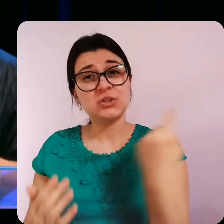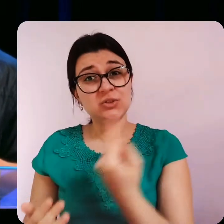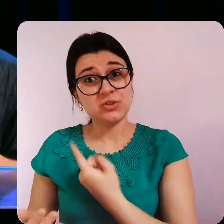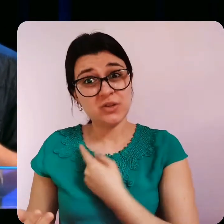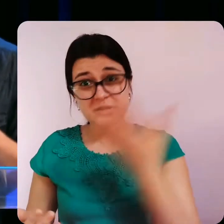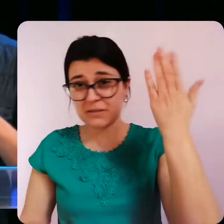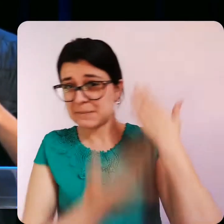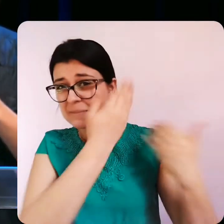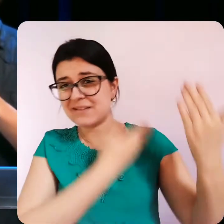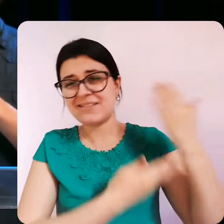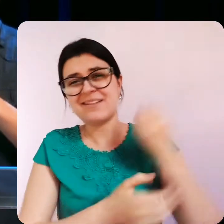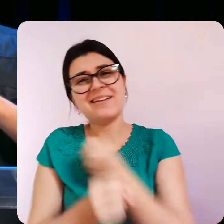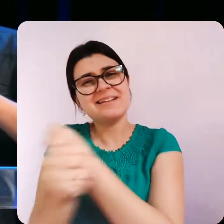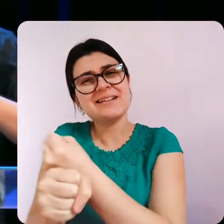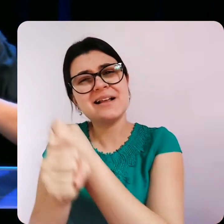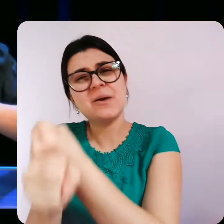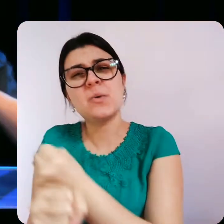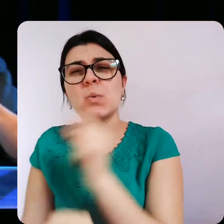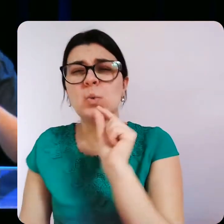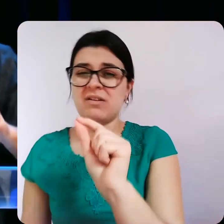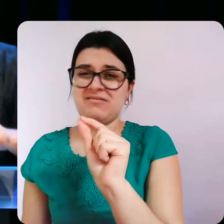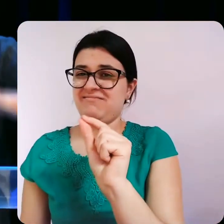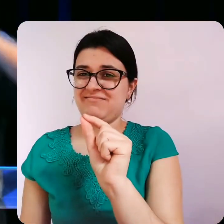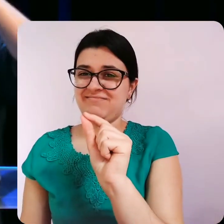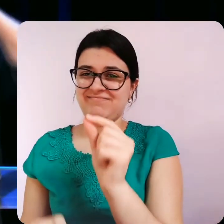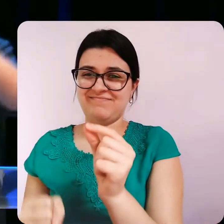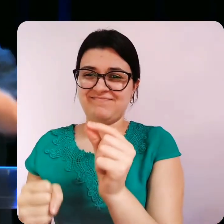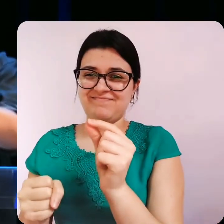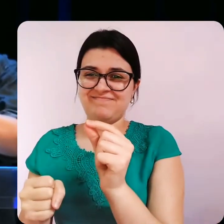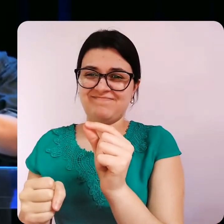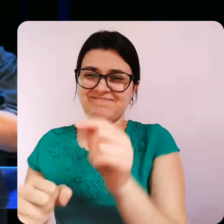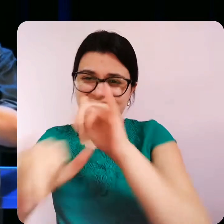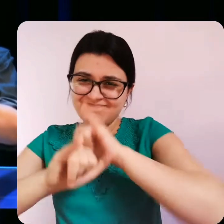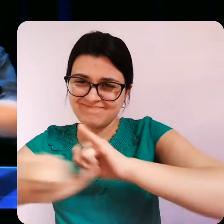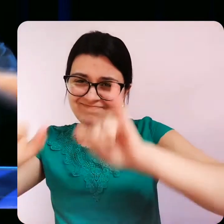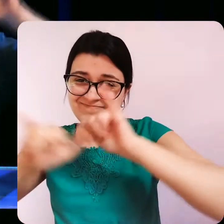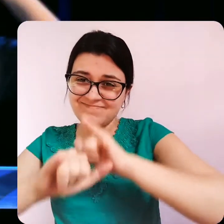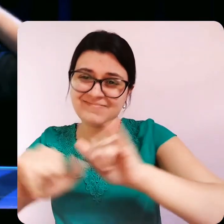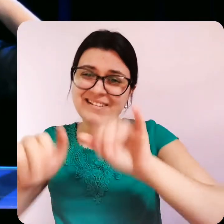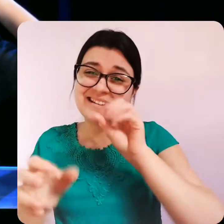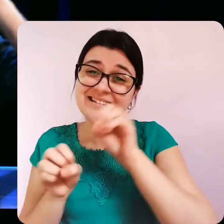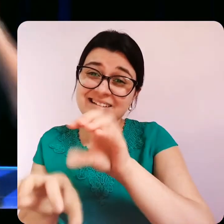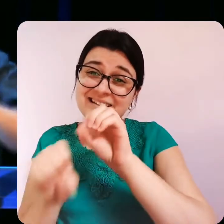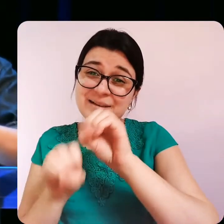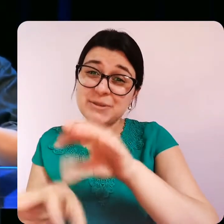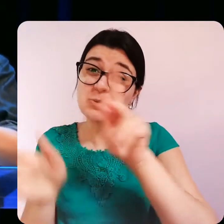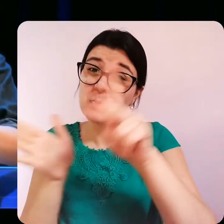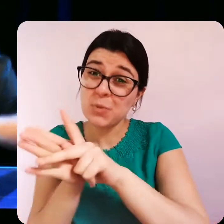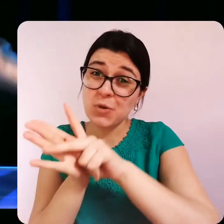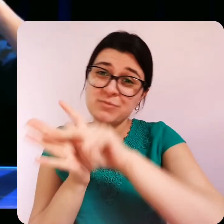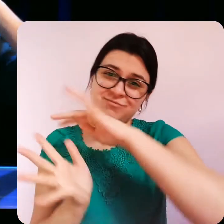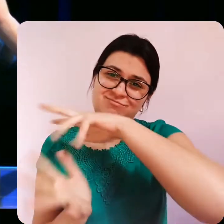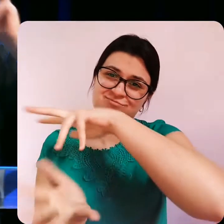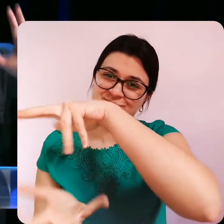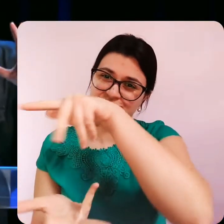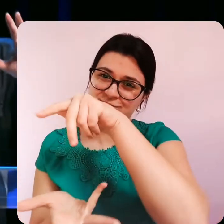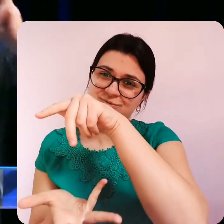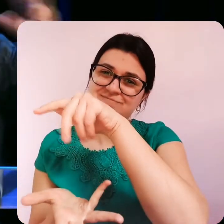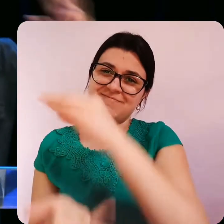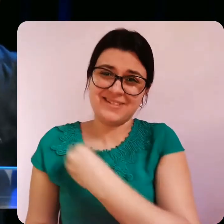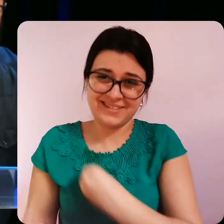deste mundo. Paulo está dizendo, vocês não são filhos de Deus, e nós ainda não somos filhos de Deus, porque